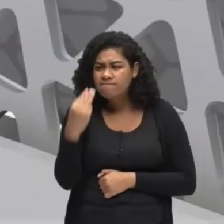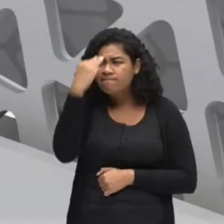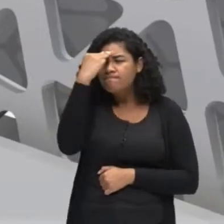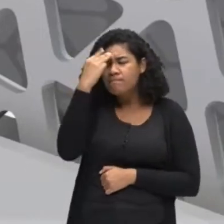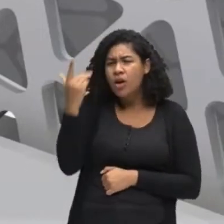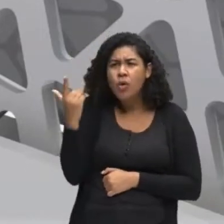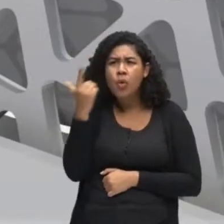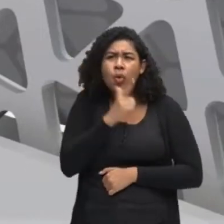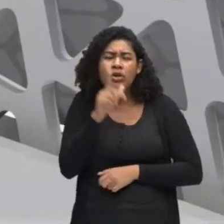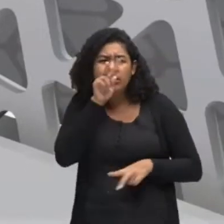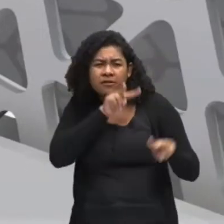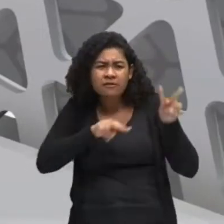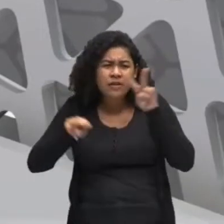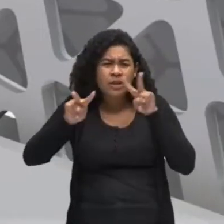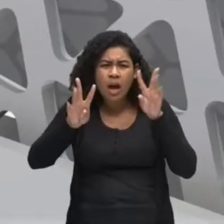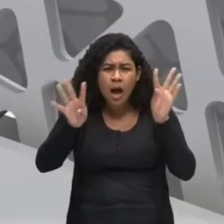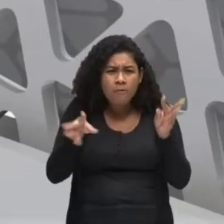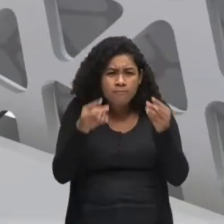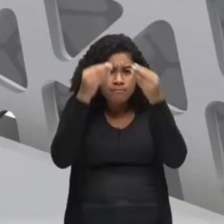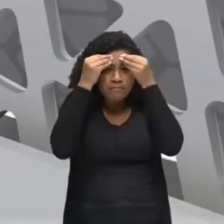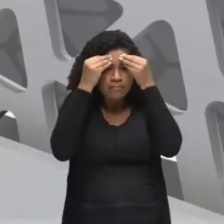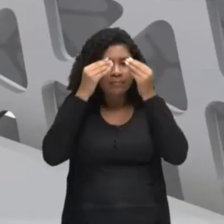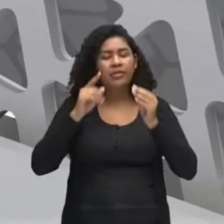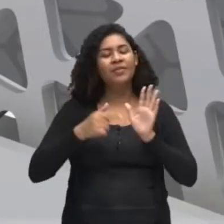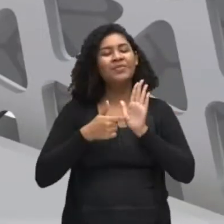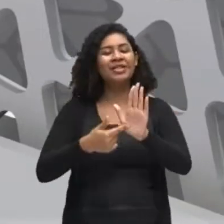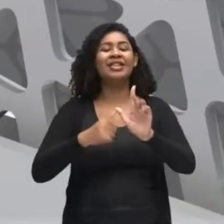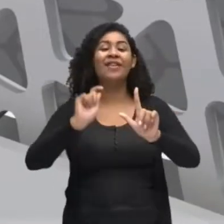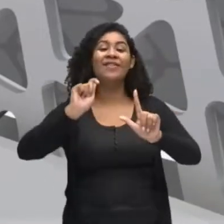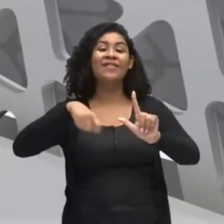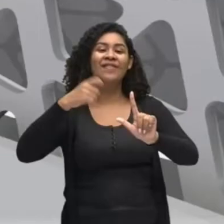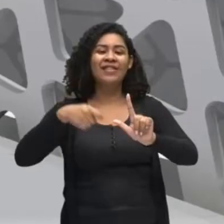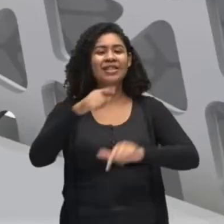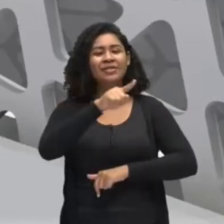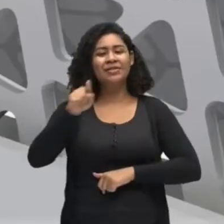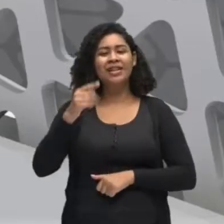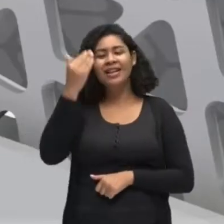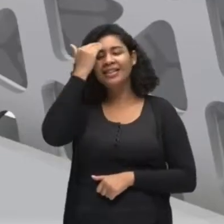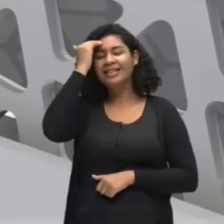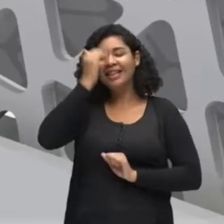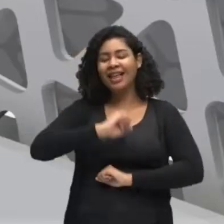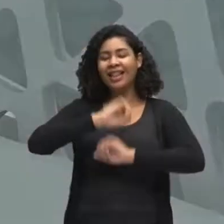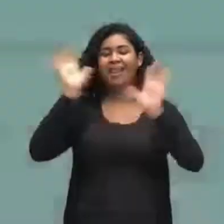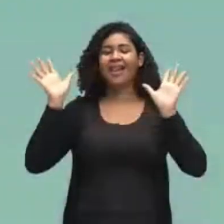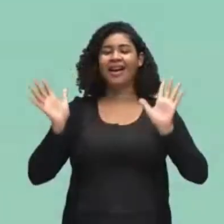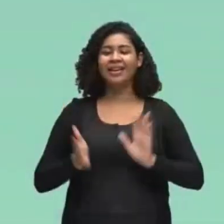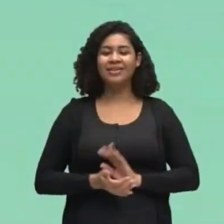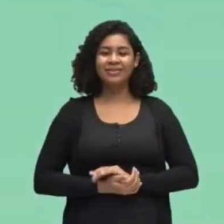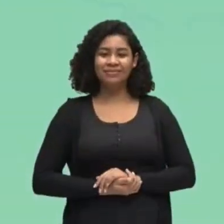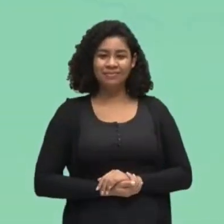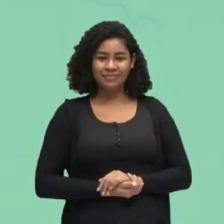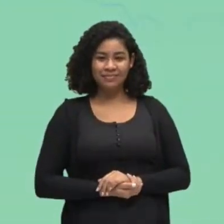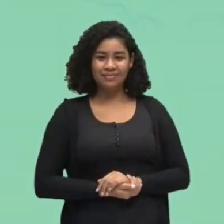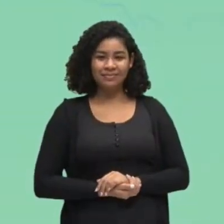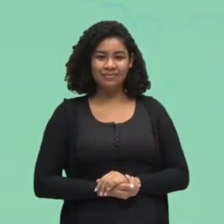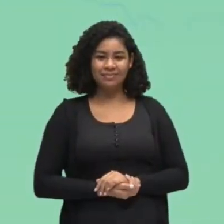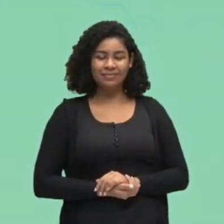de vocês, vou trazer um videozinho que é para facilitar essa informação. Vamos lá?